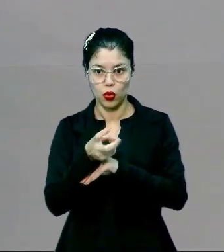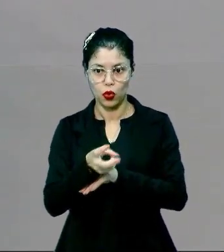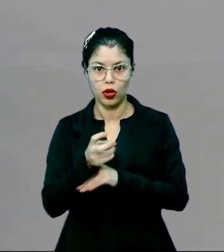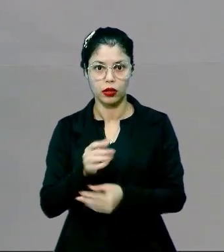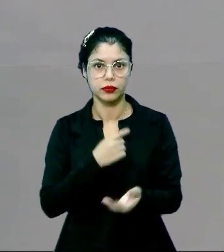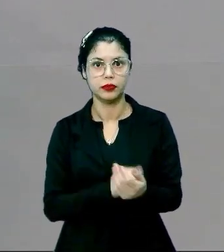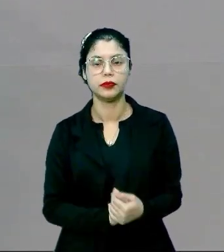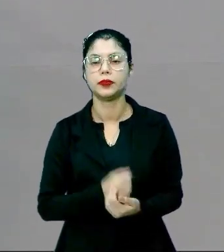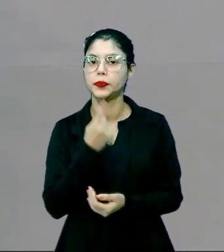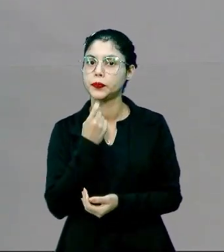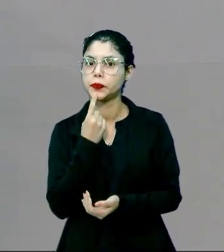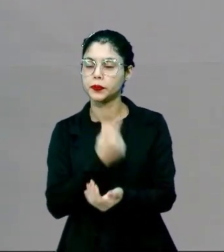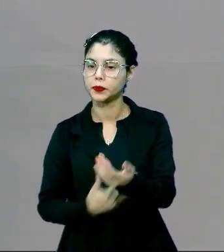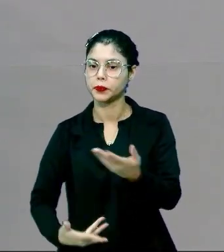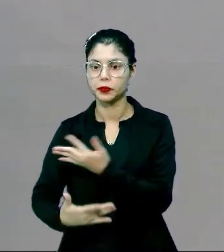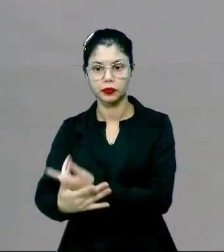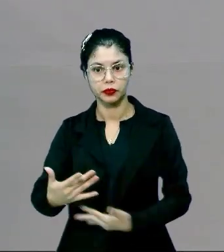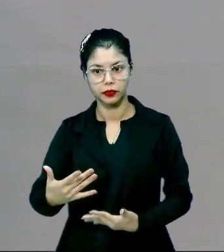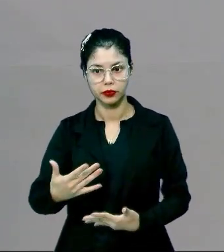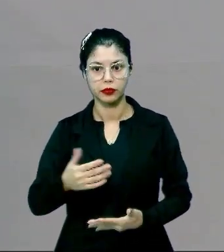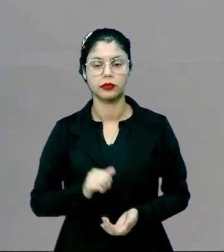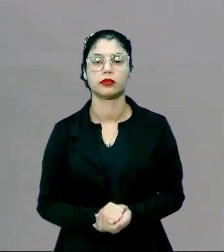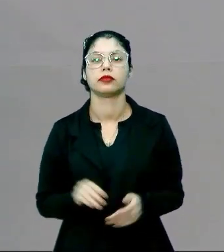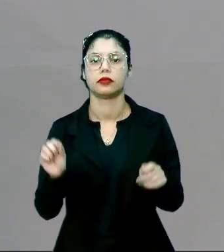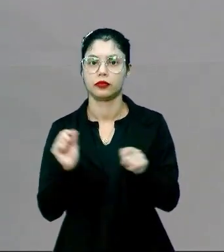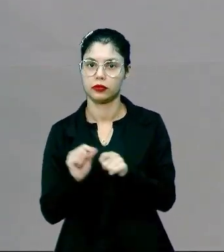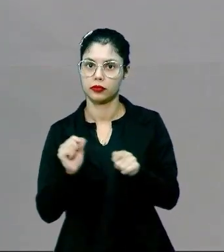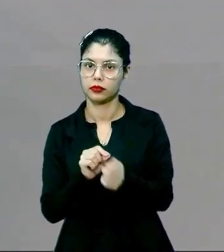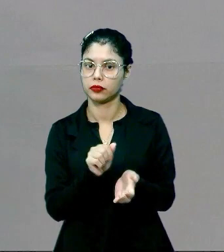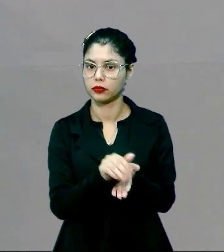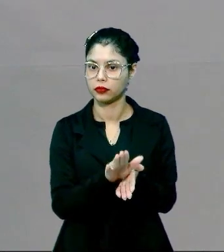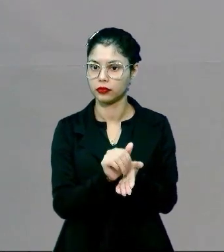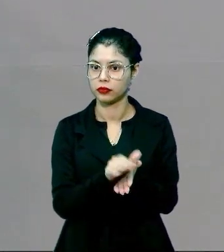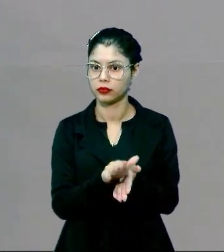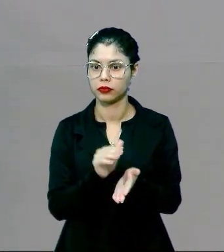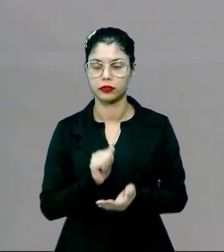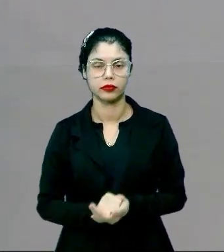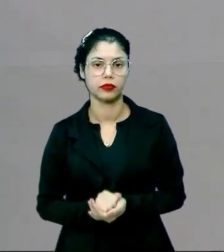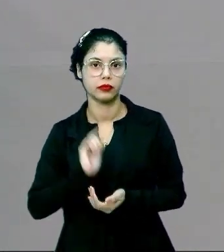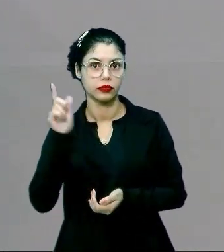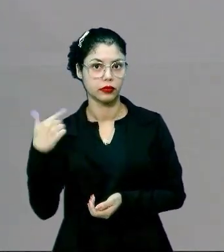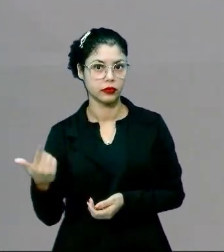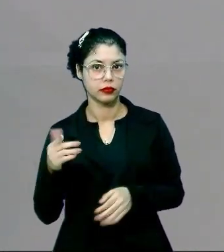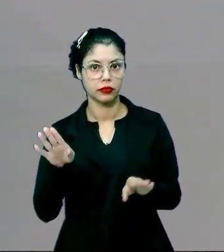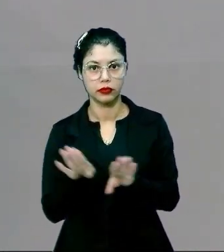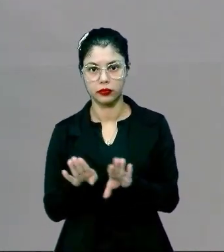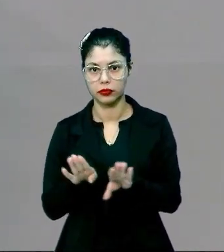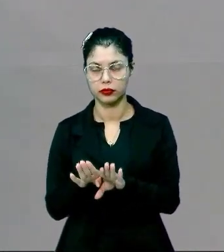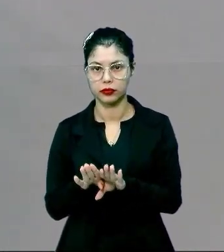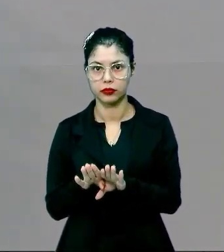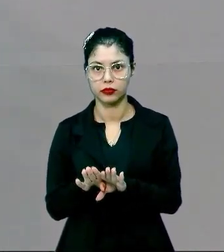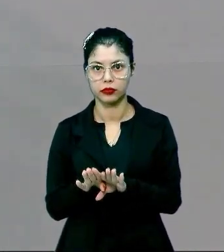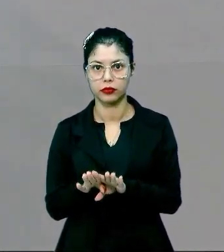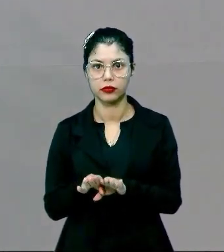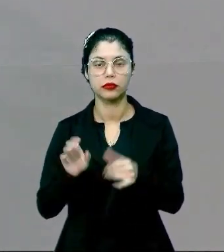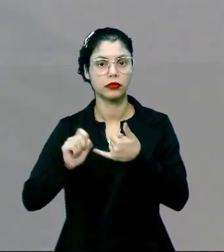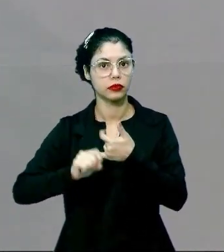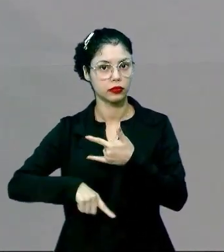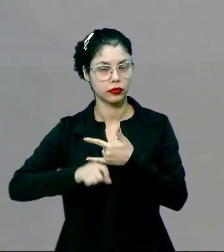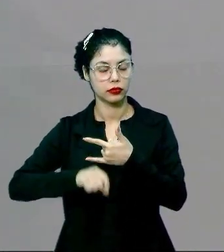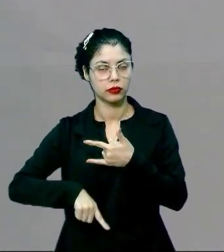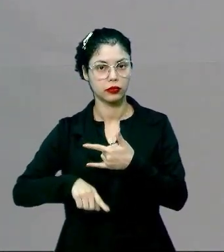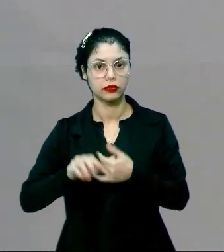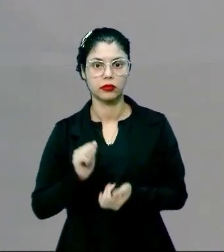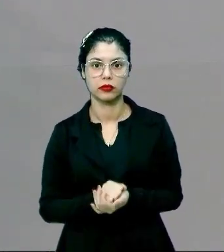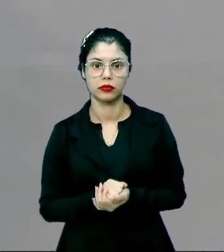nosso sangue, tirar nessas substâncias e fazer a eliminação. Outra é a excreção de urinas,